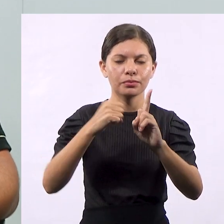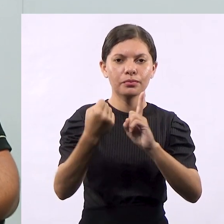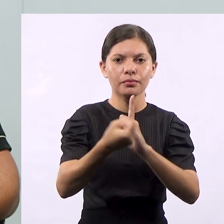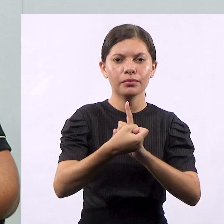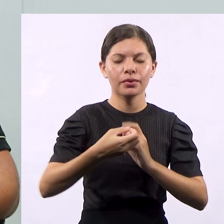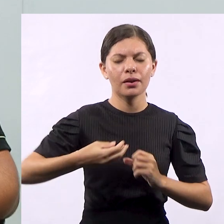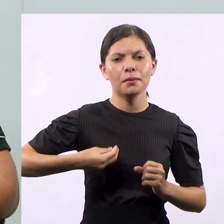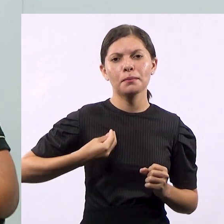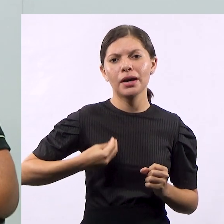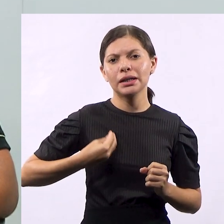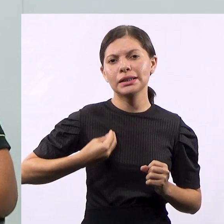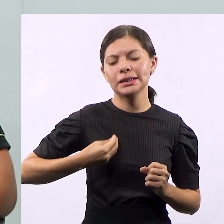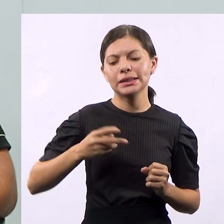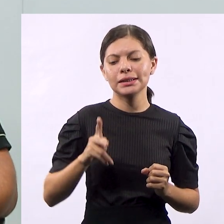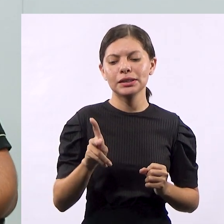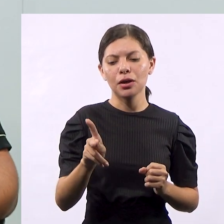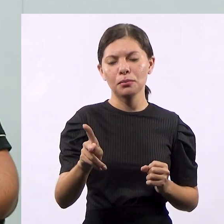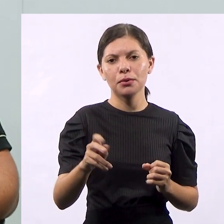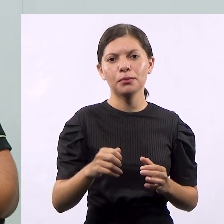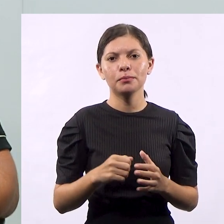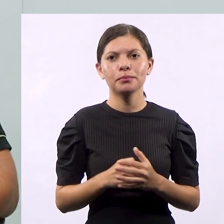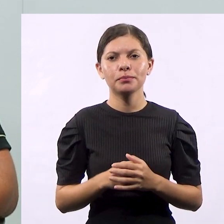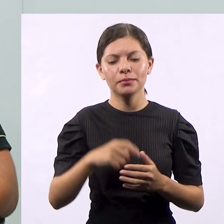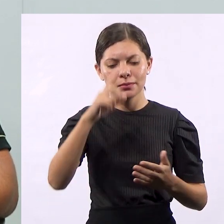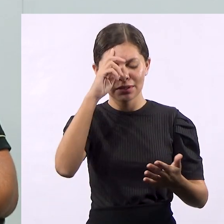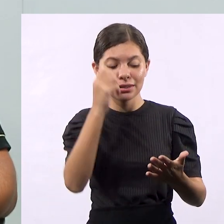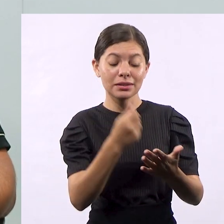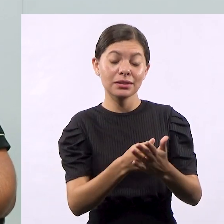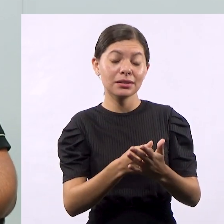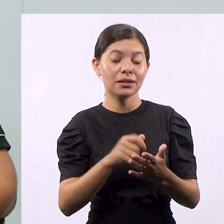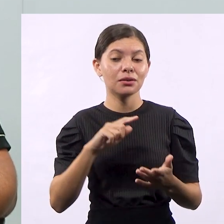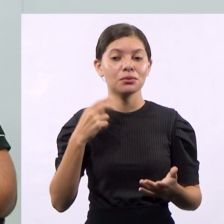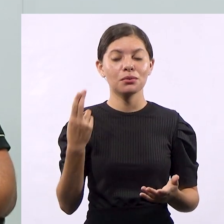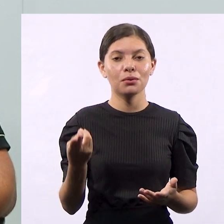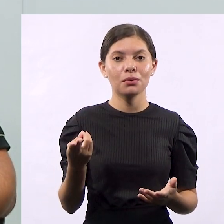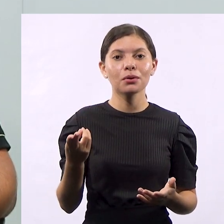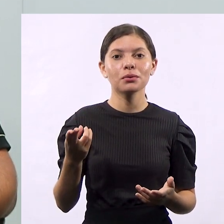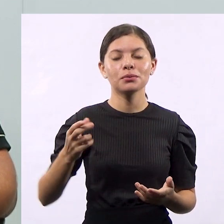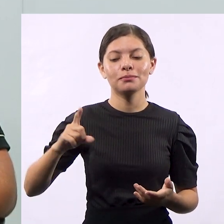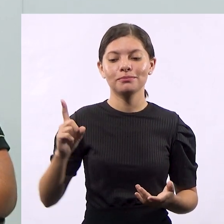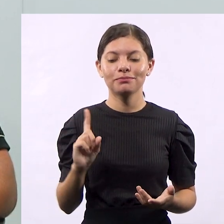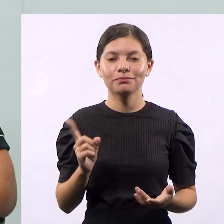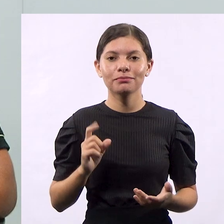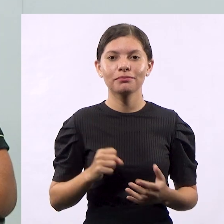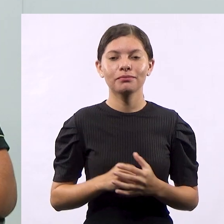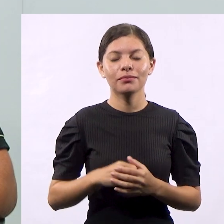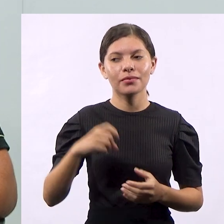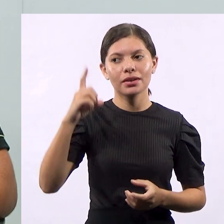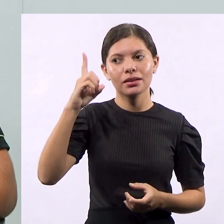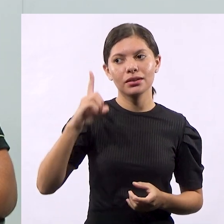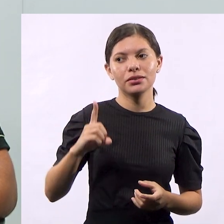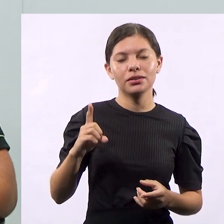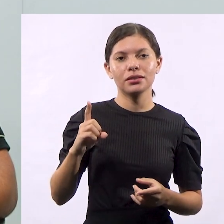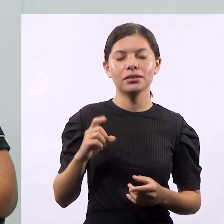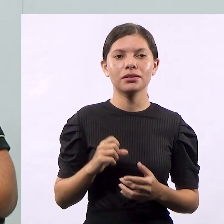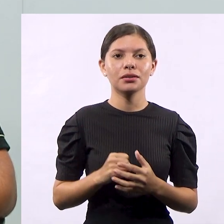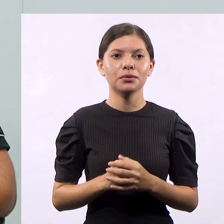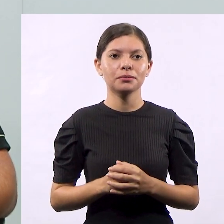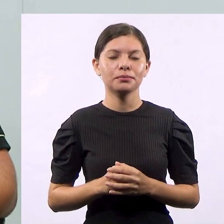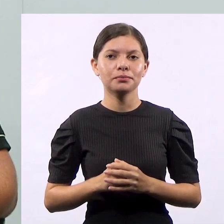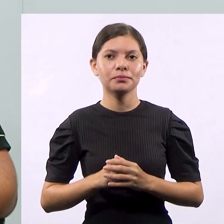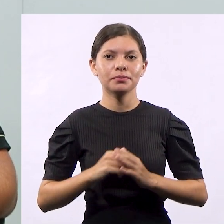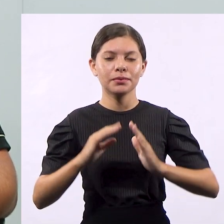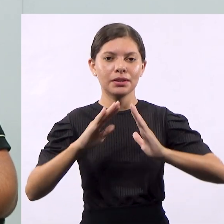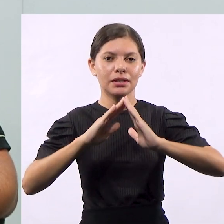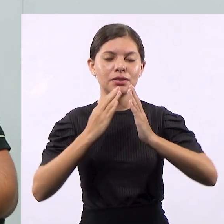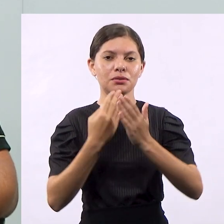esses agrupamentos sociais, eles participam efetivamente da decisão ou não, né, da gestão e da direção